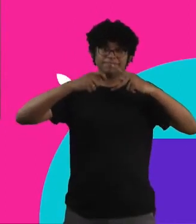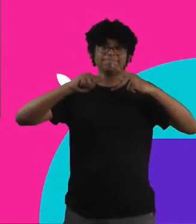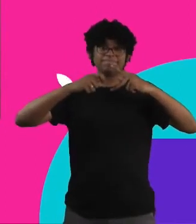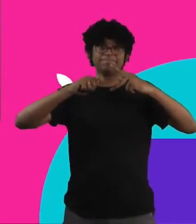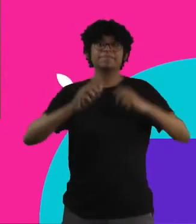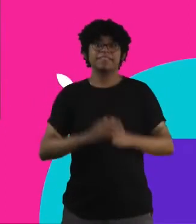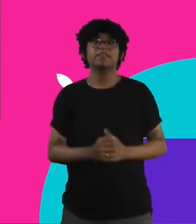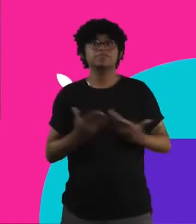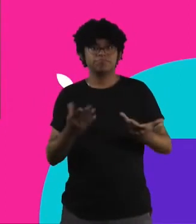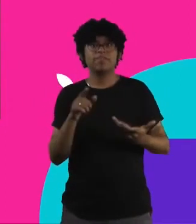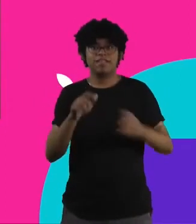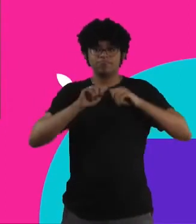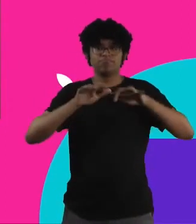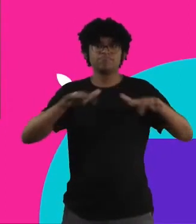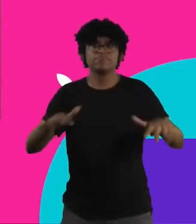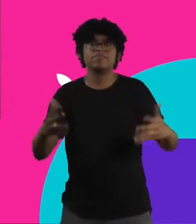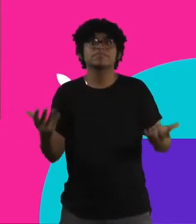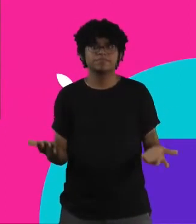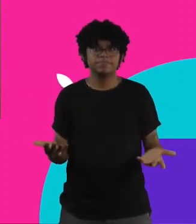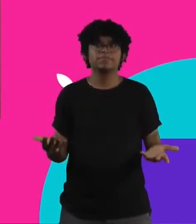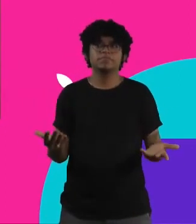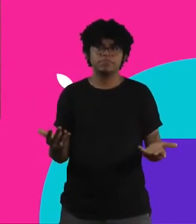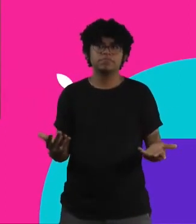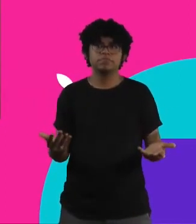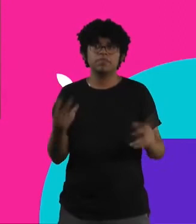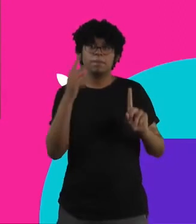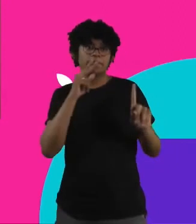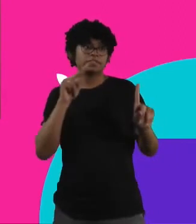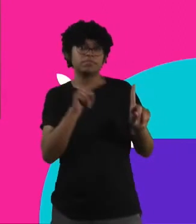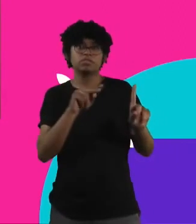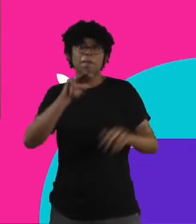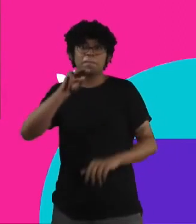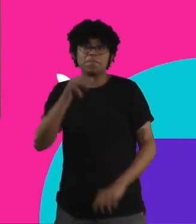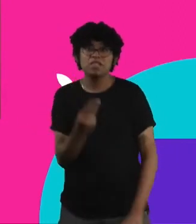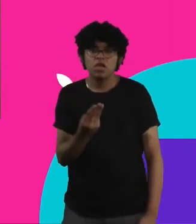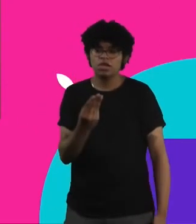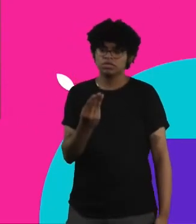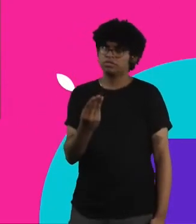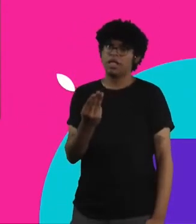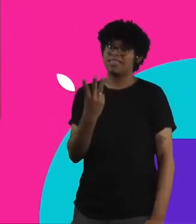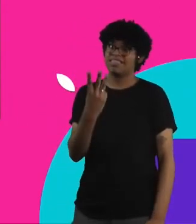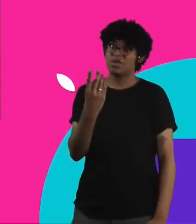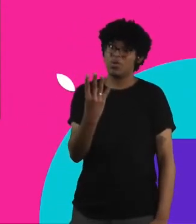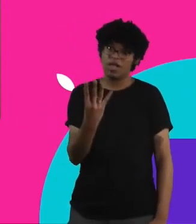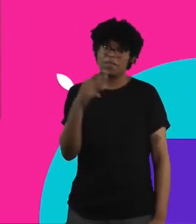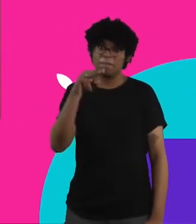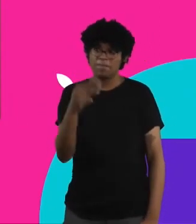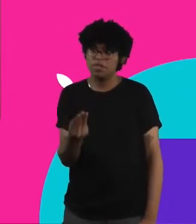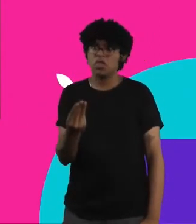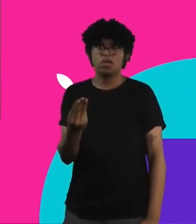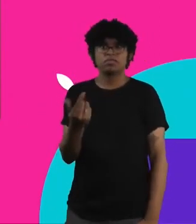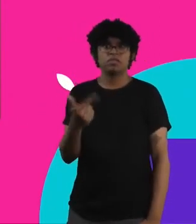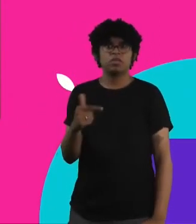ele pulverizou. Então, olhando para estes milhões aí de brasileiros que não são bancarizados e